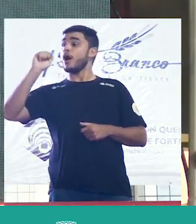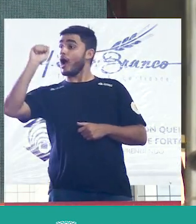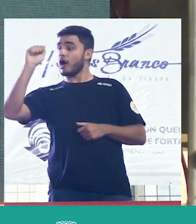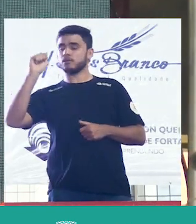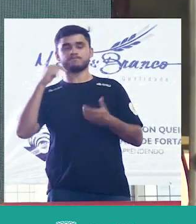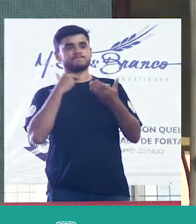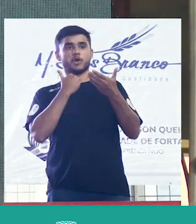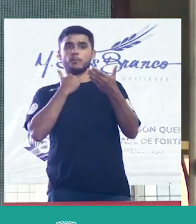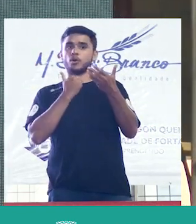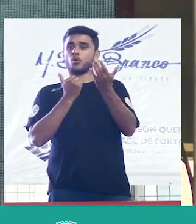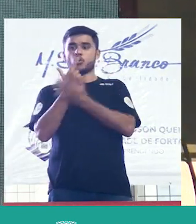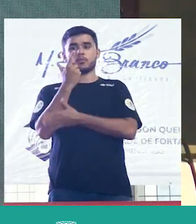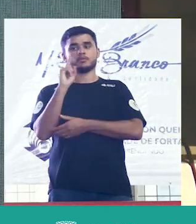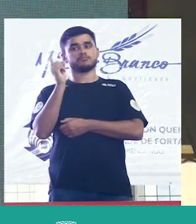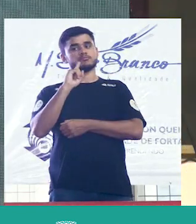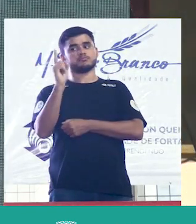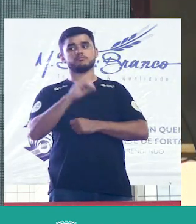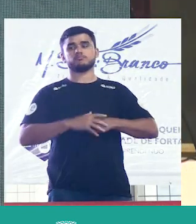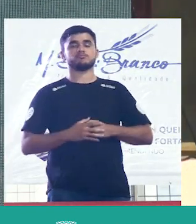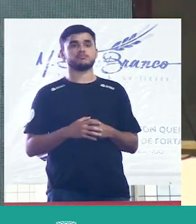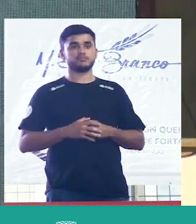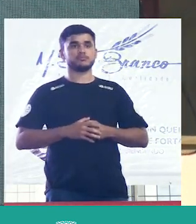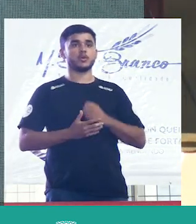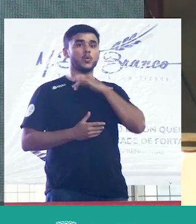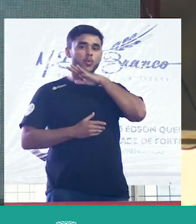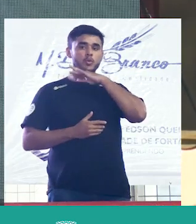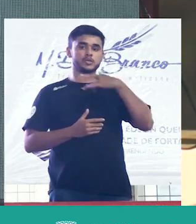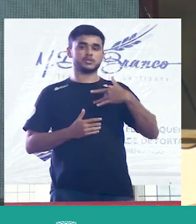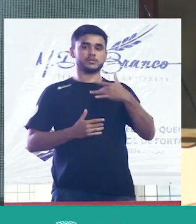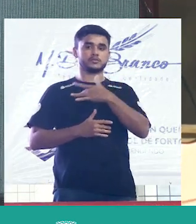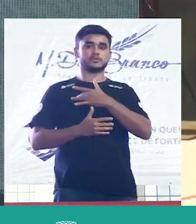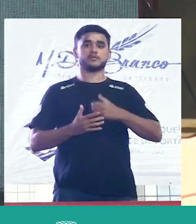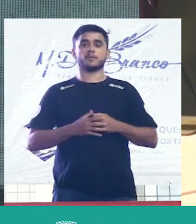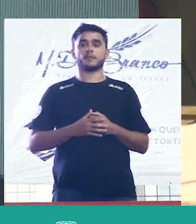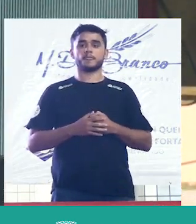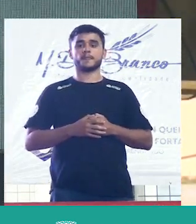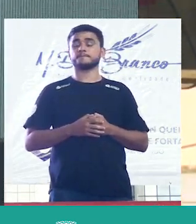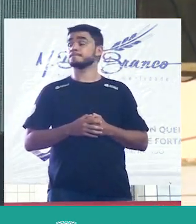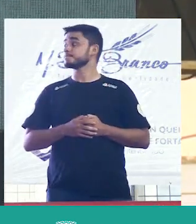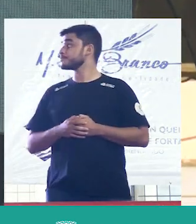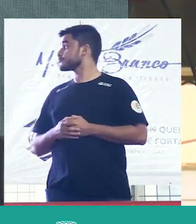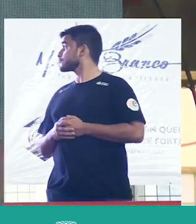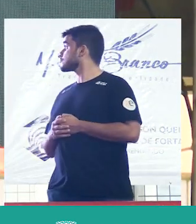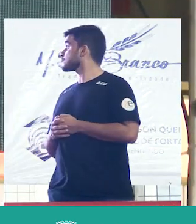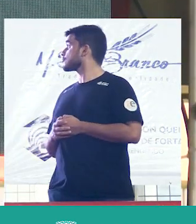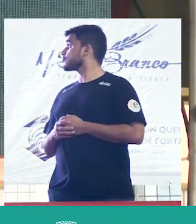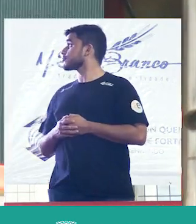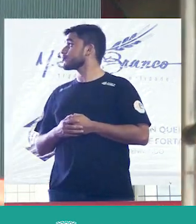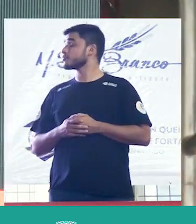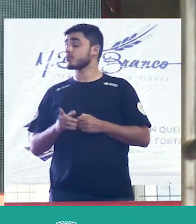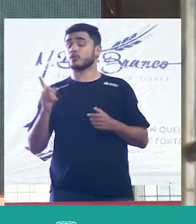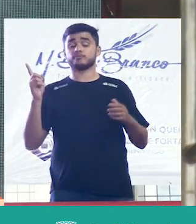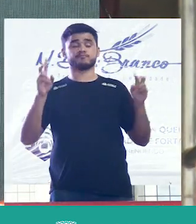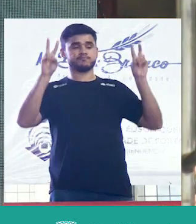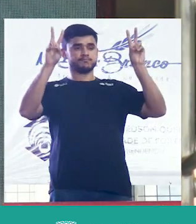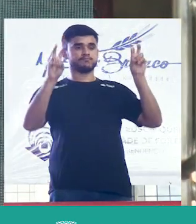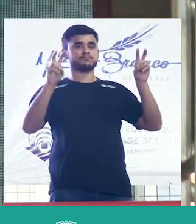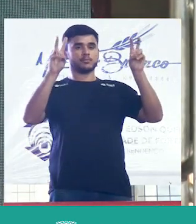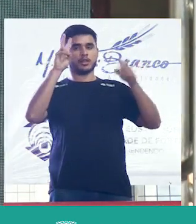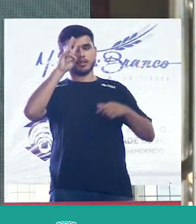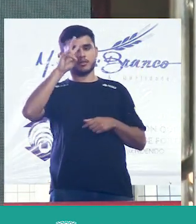A, não compre, faz mal para a saúde. Bom, com relação à estequiometria, lembra que eu